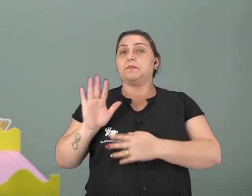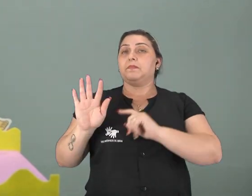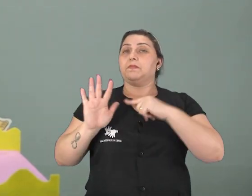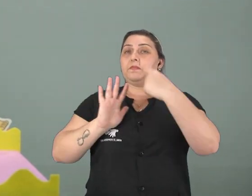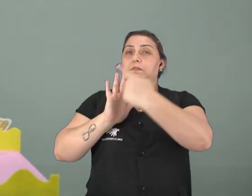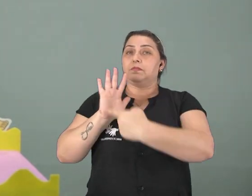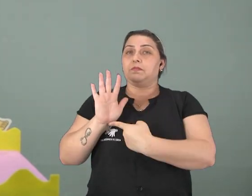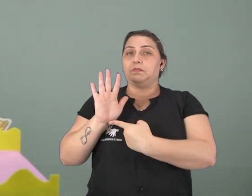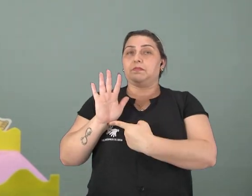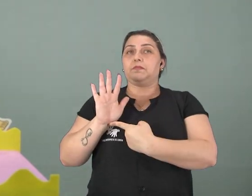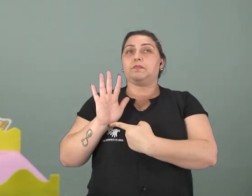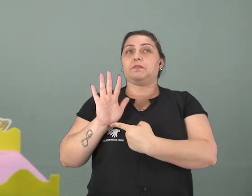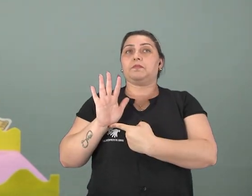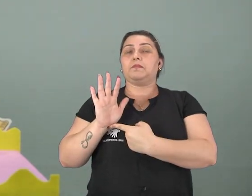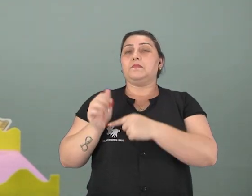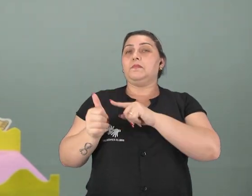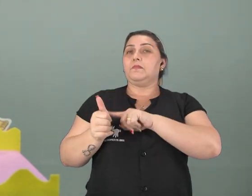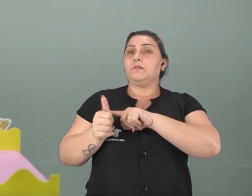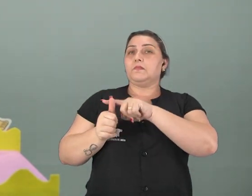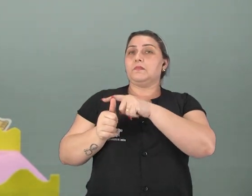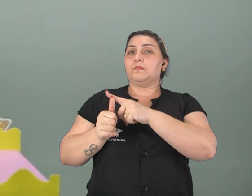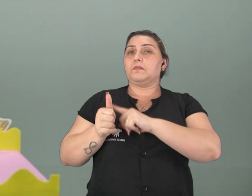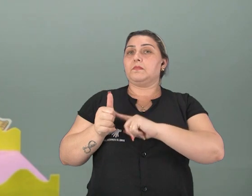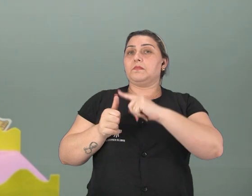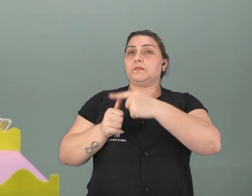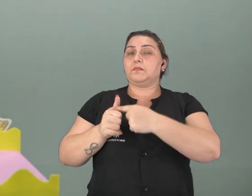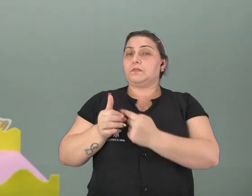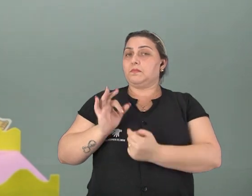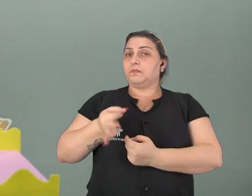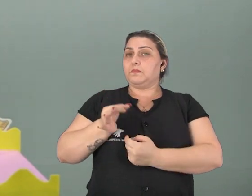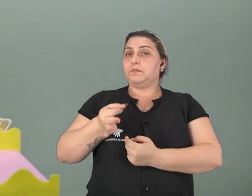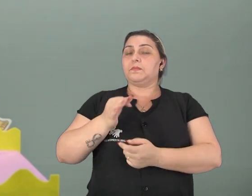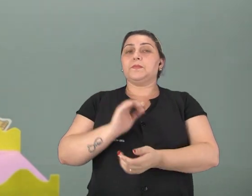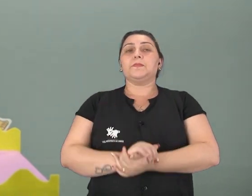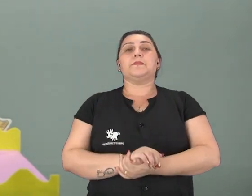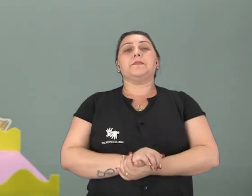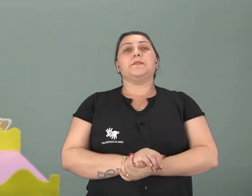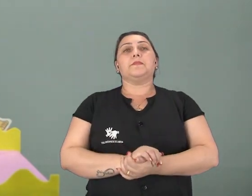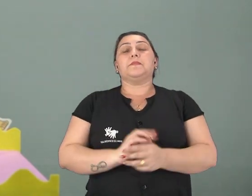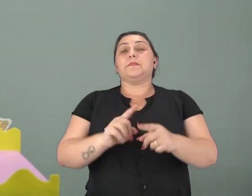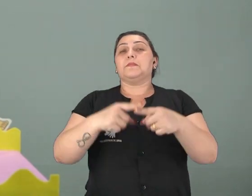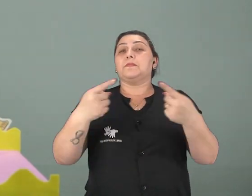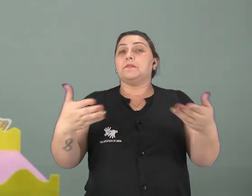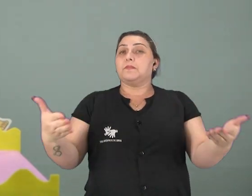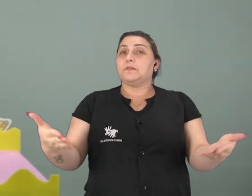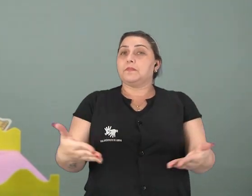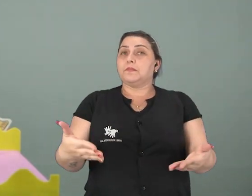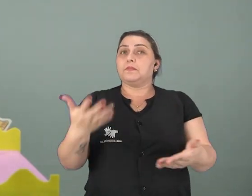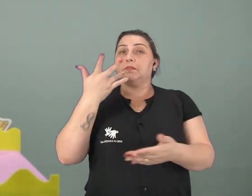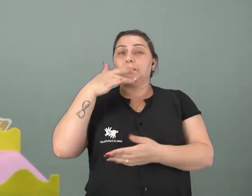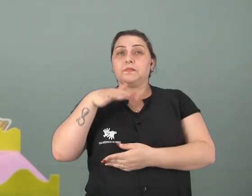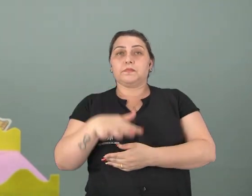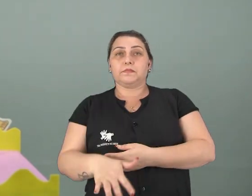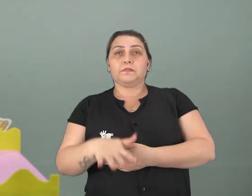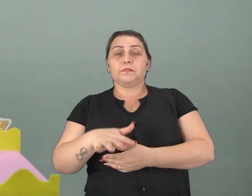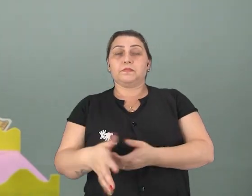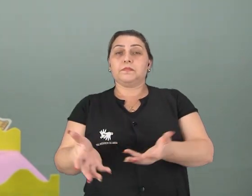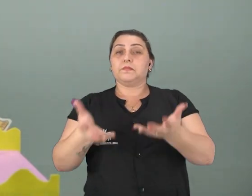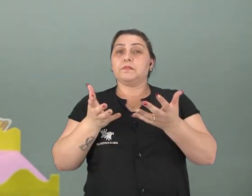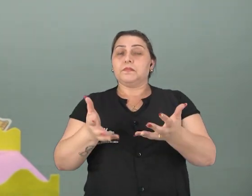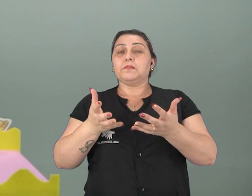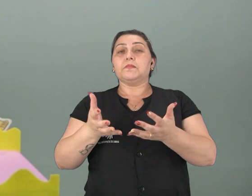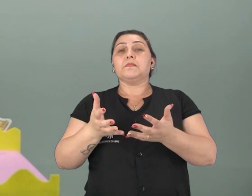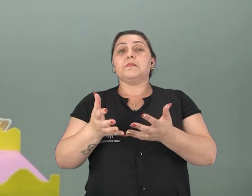nossa mão, a nossa polegada, certo? Mas agora, crianças, eu